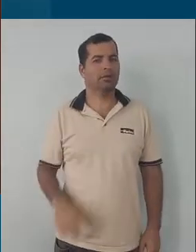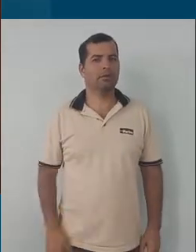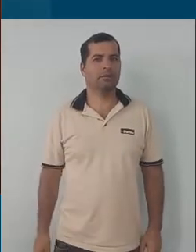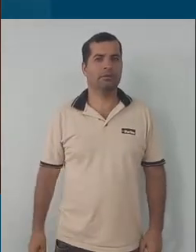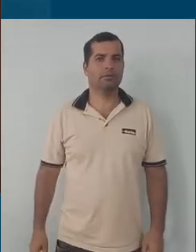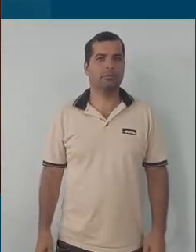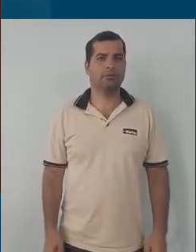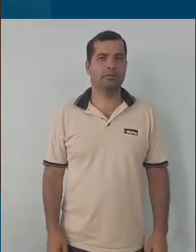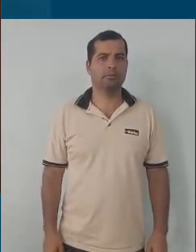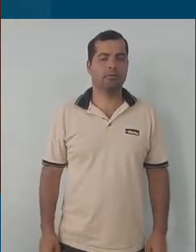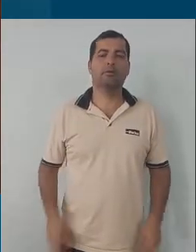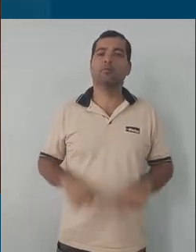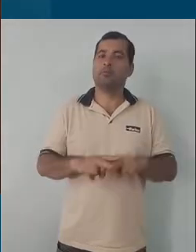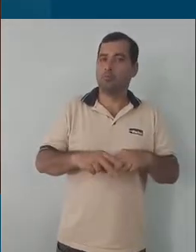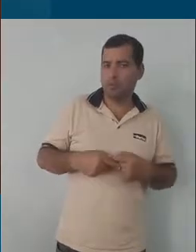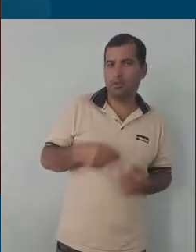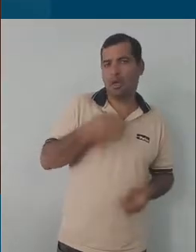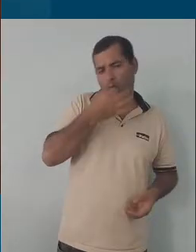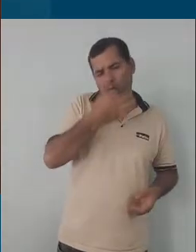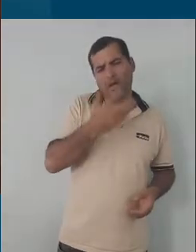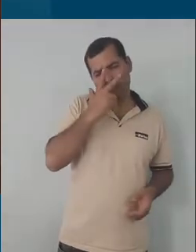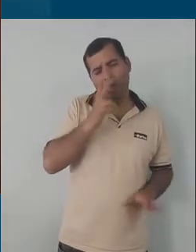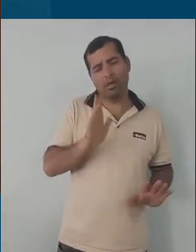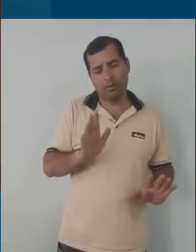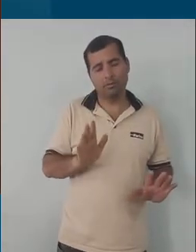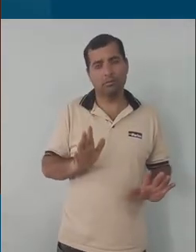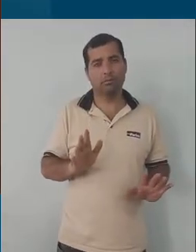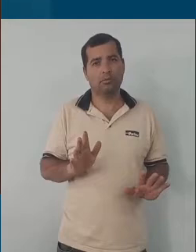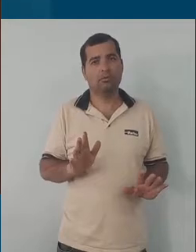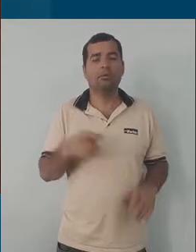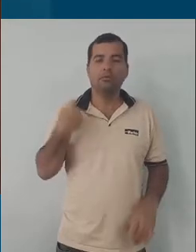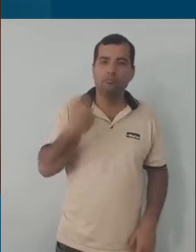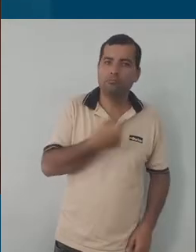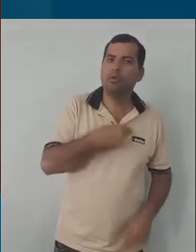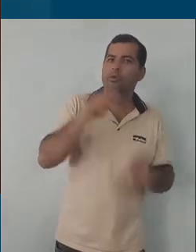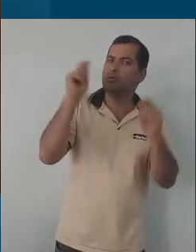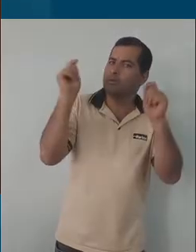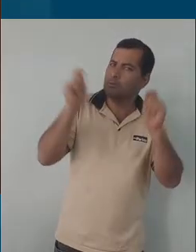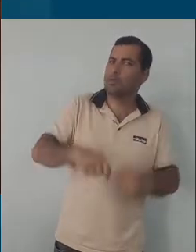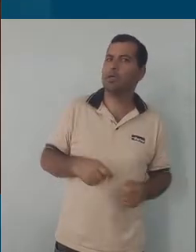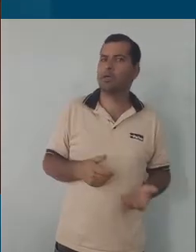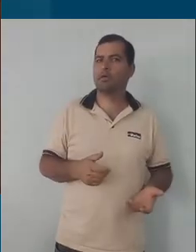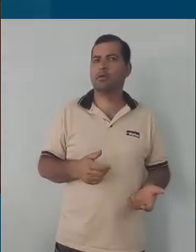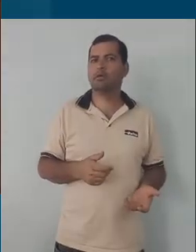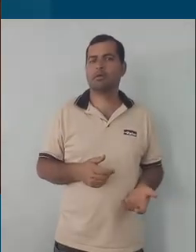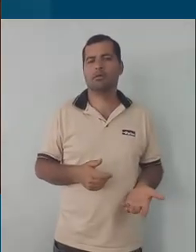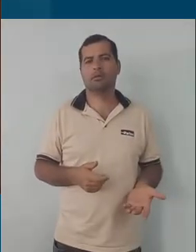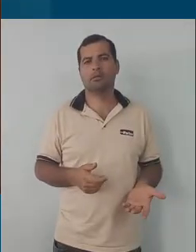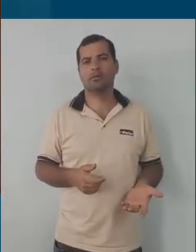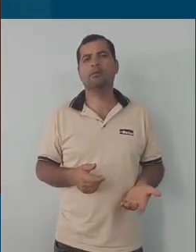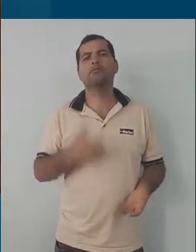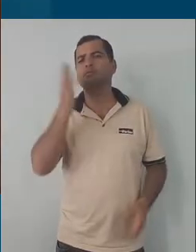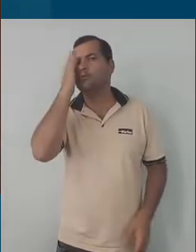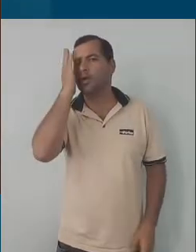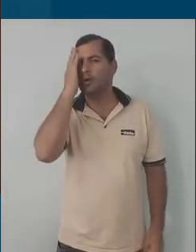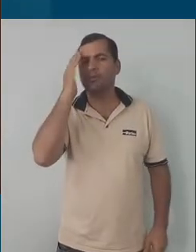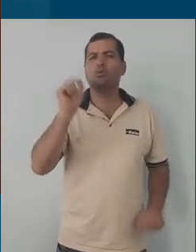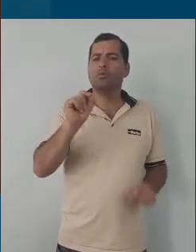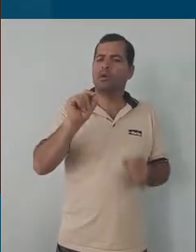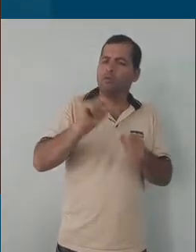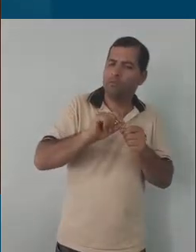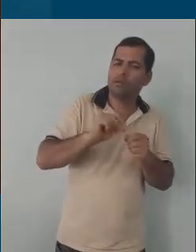Então, eu acho que é isso, acho que a gente tem condições, a gente sabe o que pode ser feito,